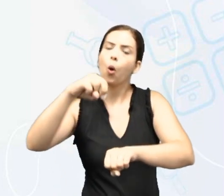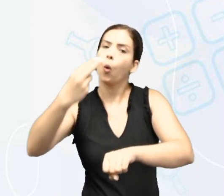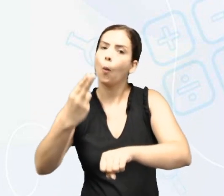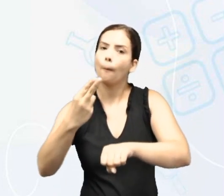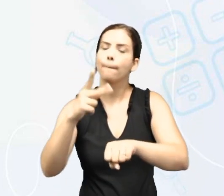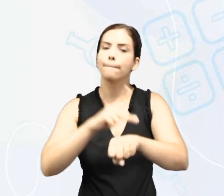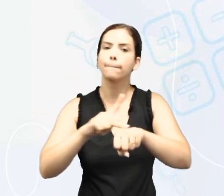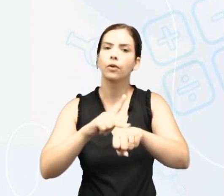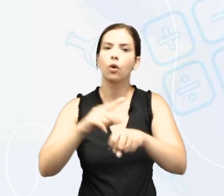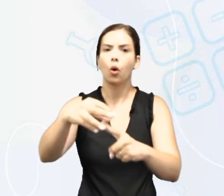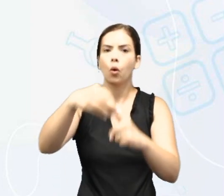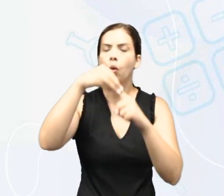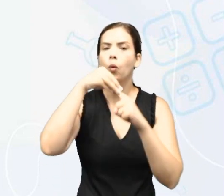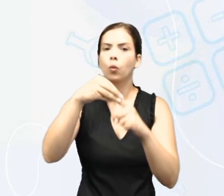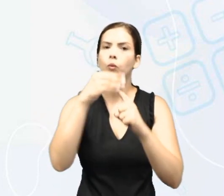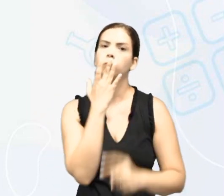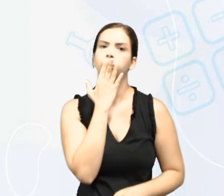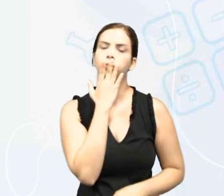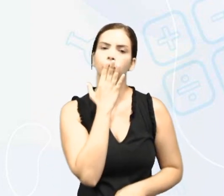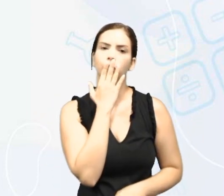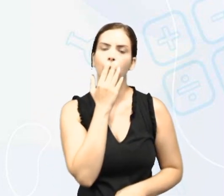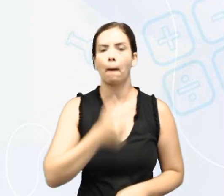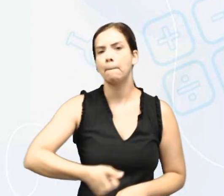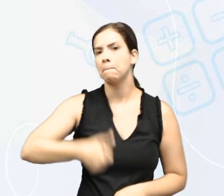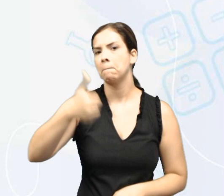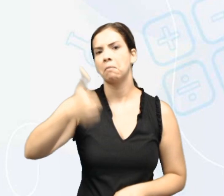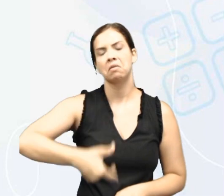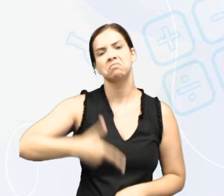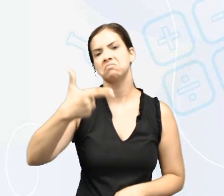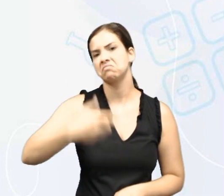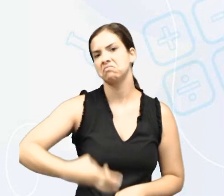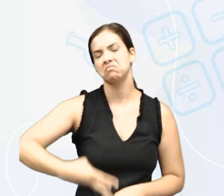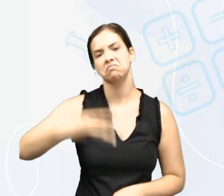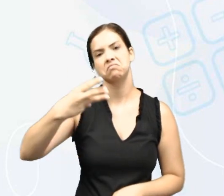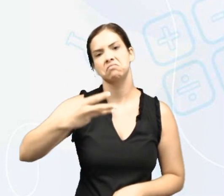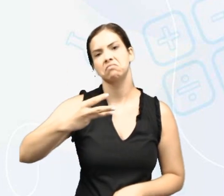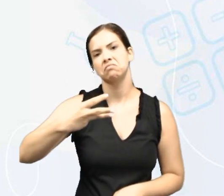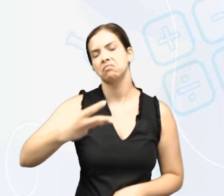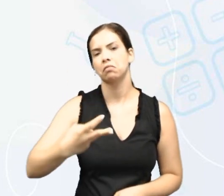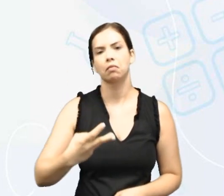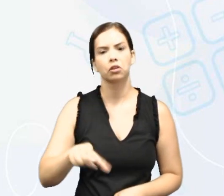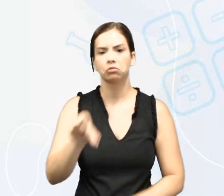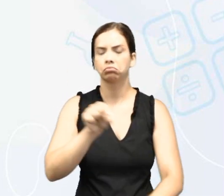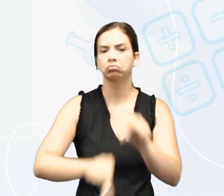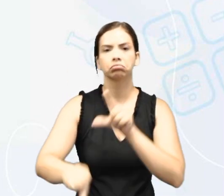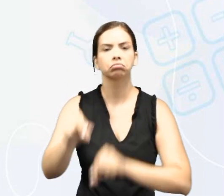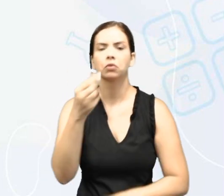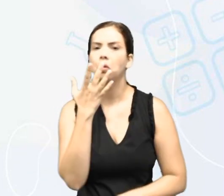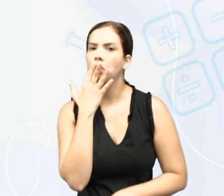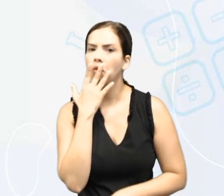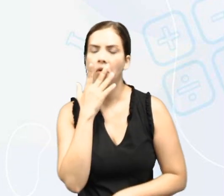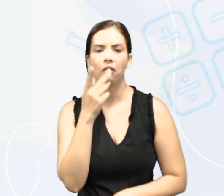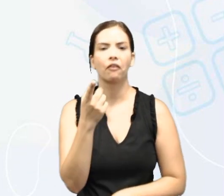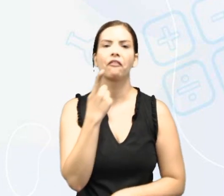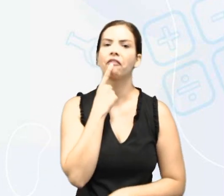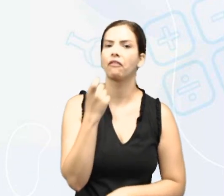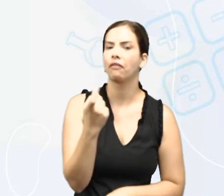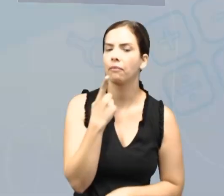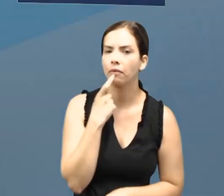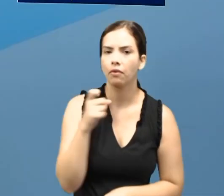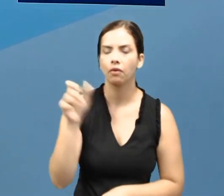única cor, certo? Primária, secundária ou terciária. Você pode pegar uma cor, seja ela